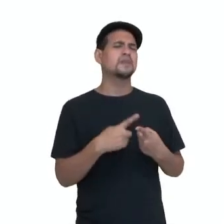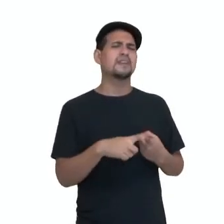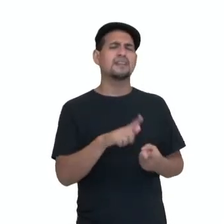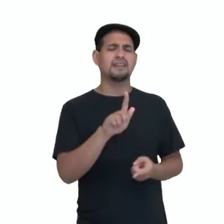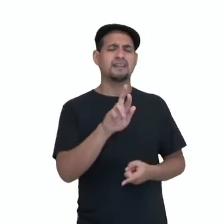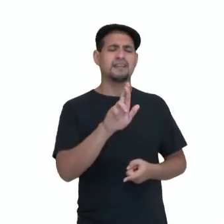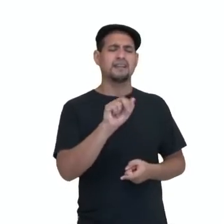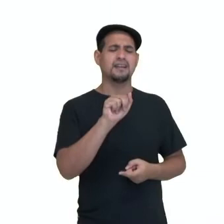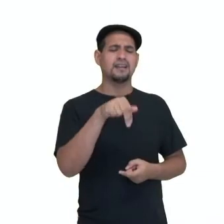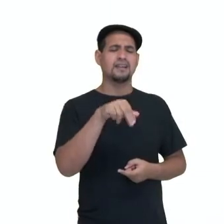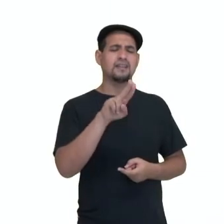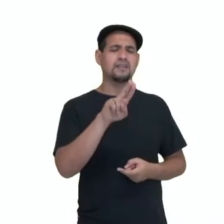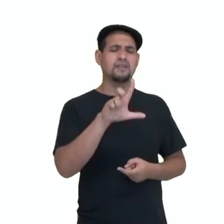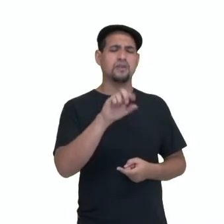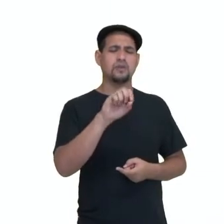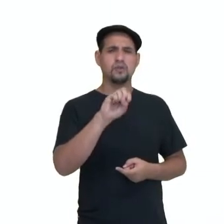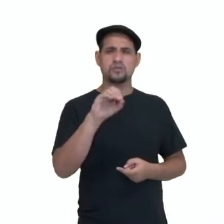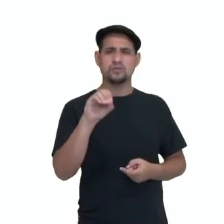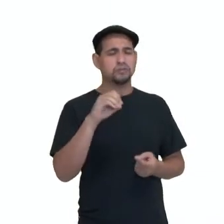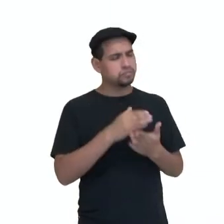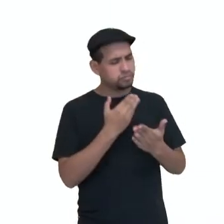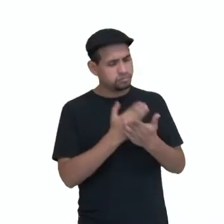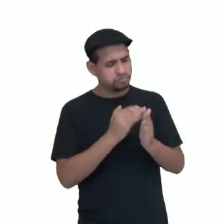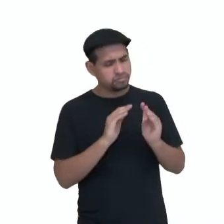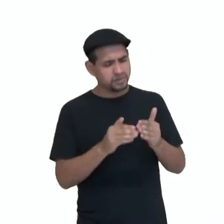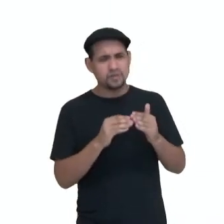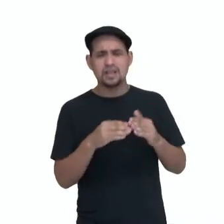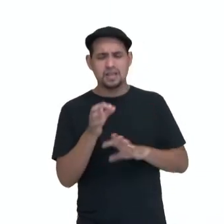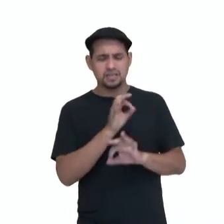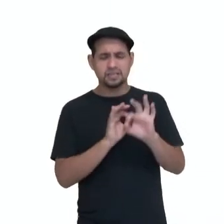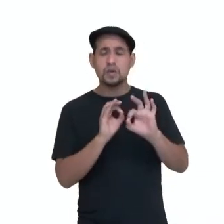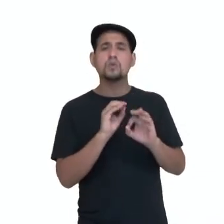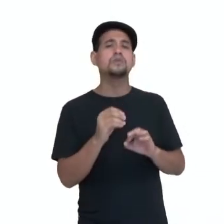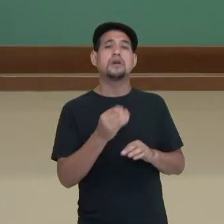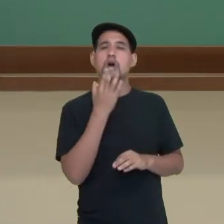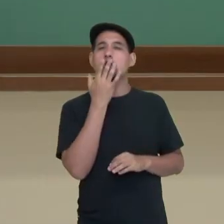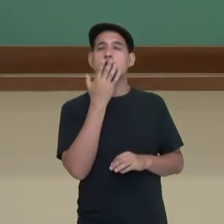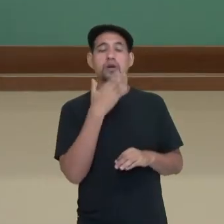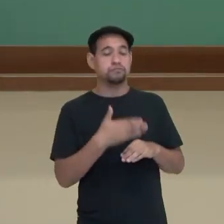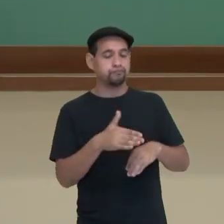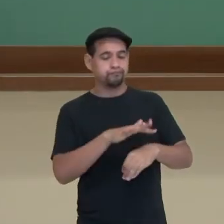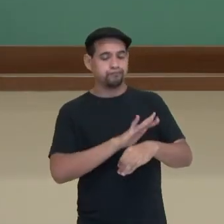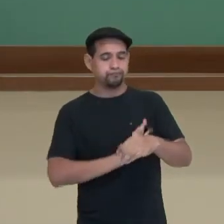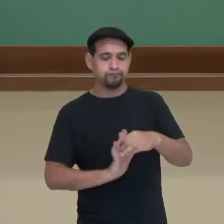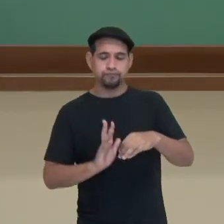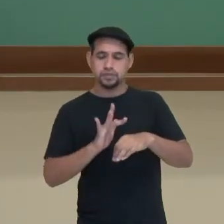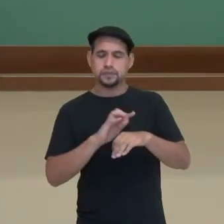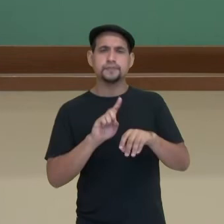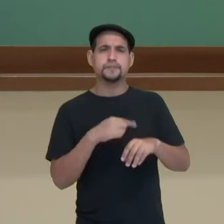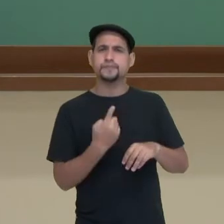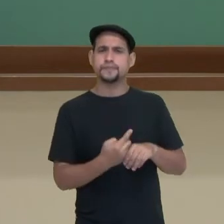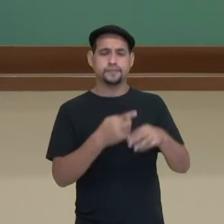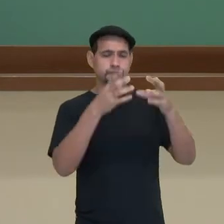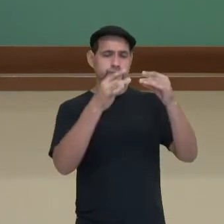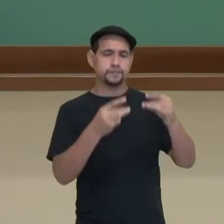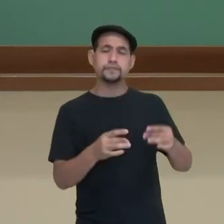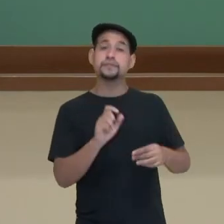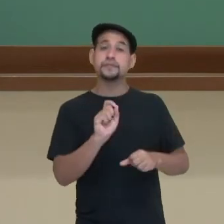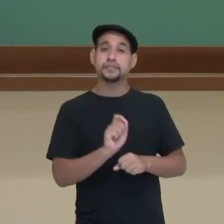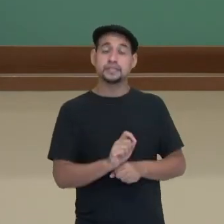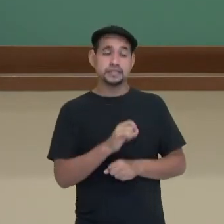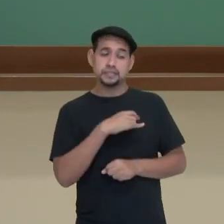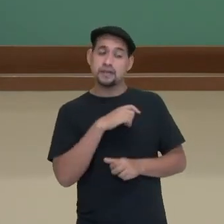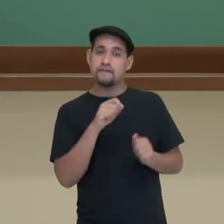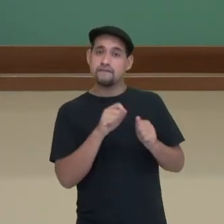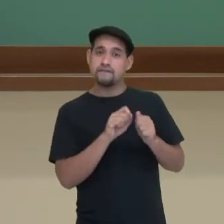Porque quando a gente vai estudar essas células, a gente usa um corante, ele forma esses grânulos lá no núcleo. Então nós classificamos, se ele